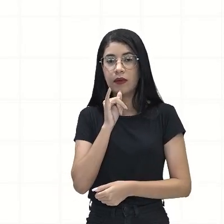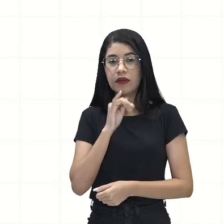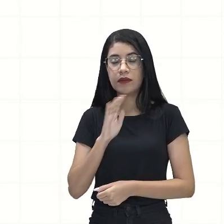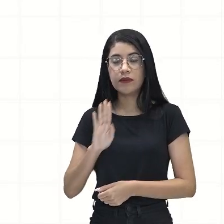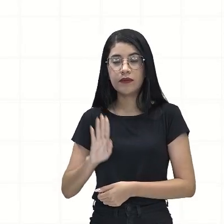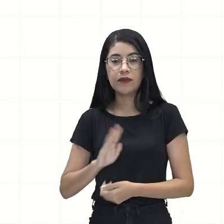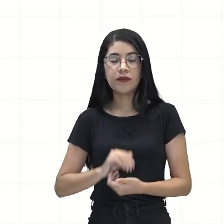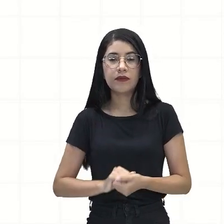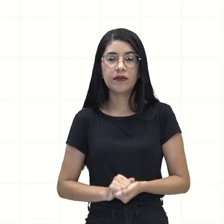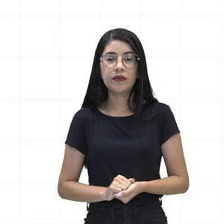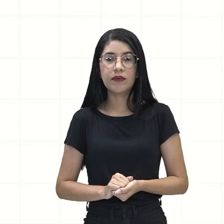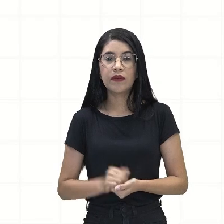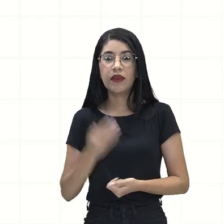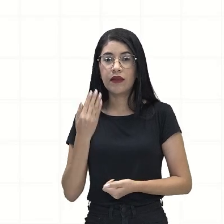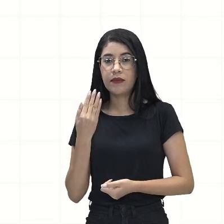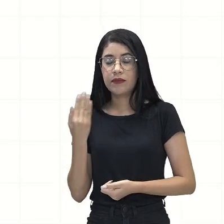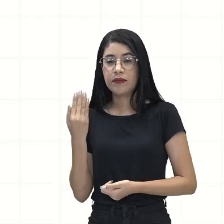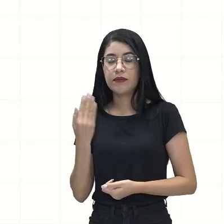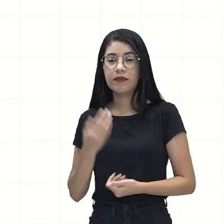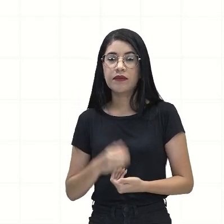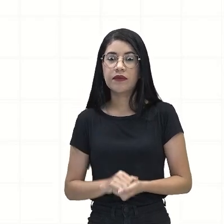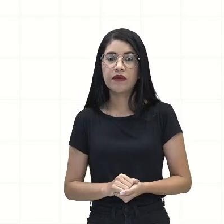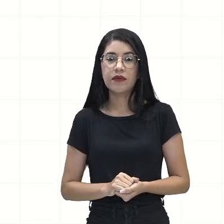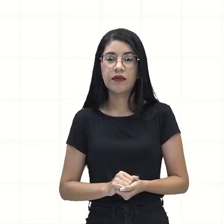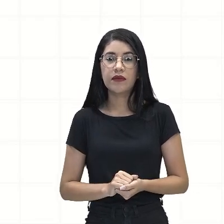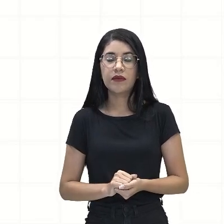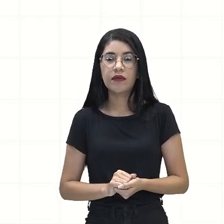nesse exemplo B, a gente já tem aqui o